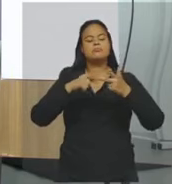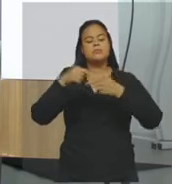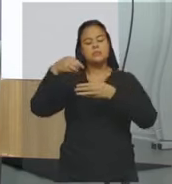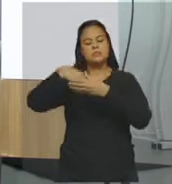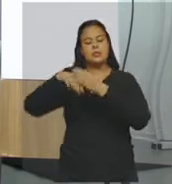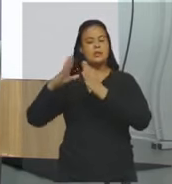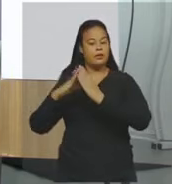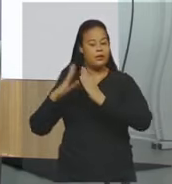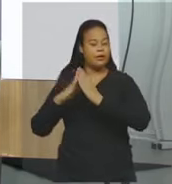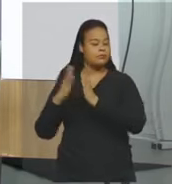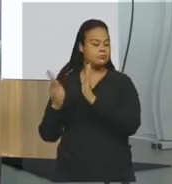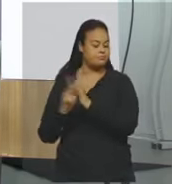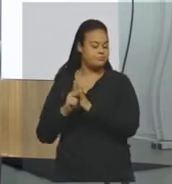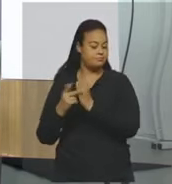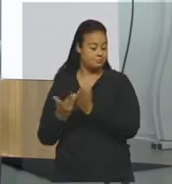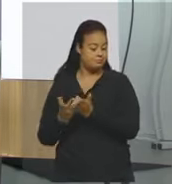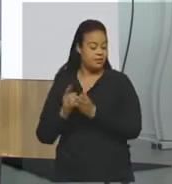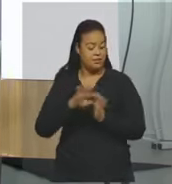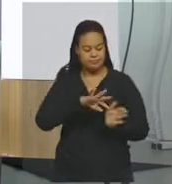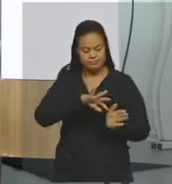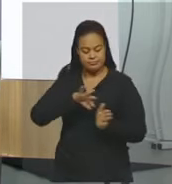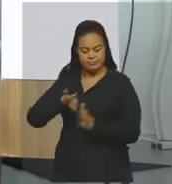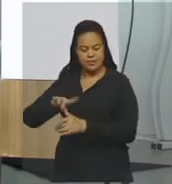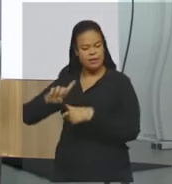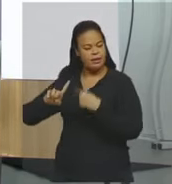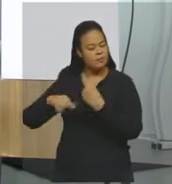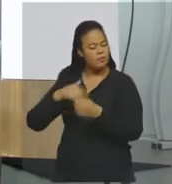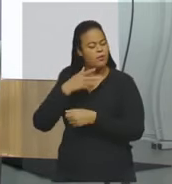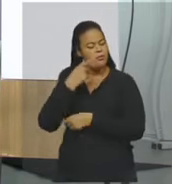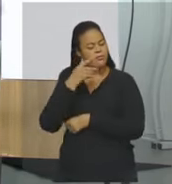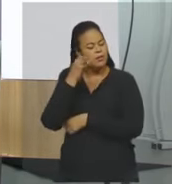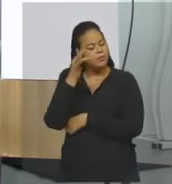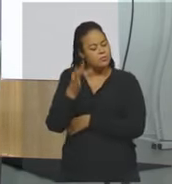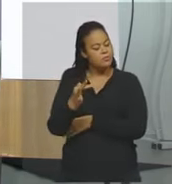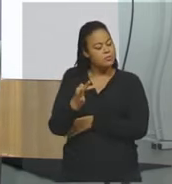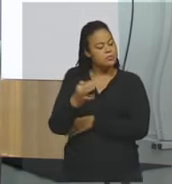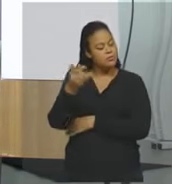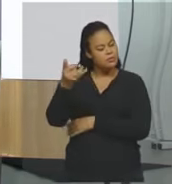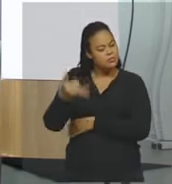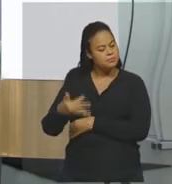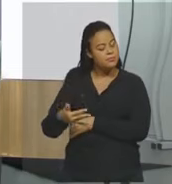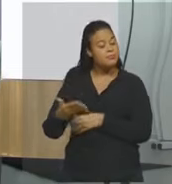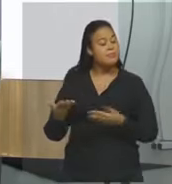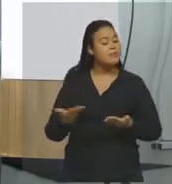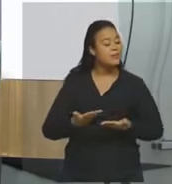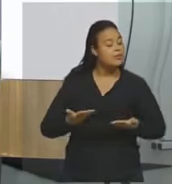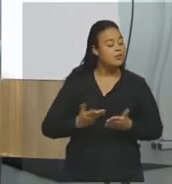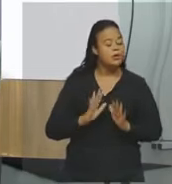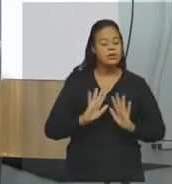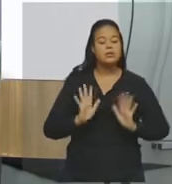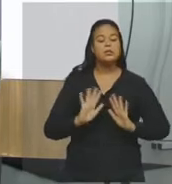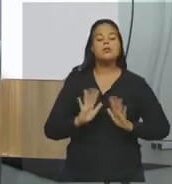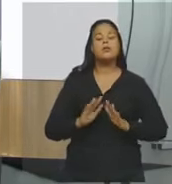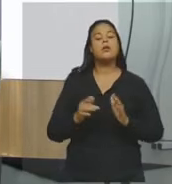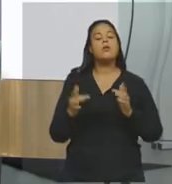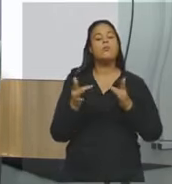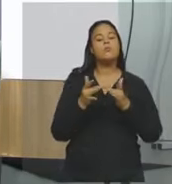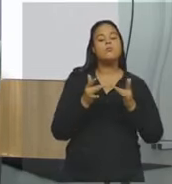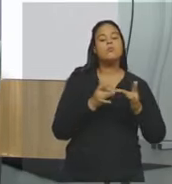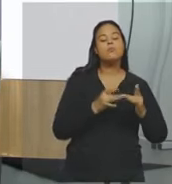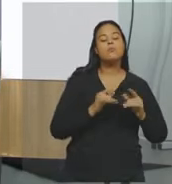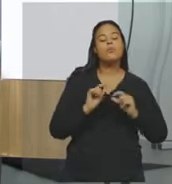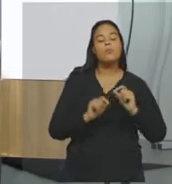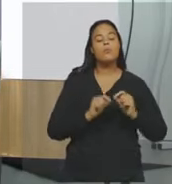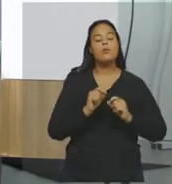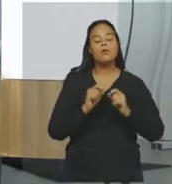esse. Tá? A gente até vai falar disso num momento mais oportuno para frente, mas agora o meu objetivo é analisar